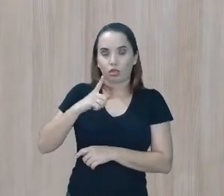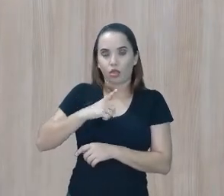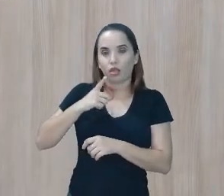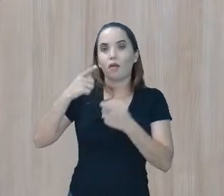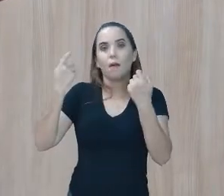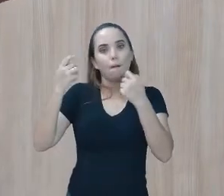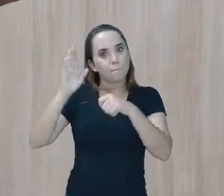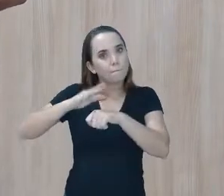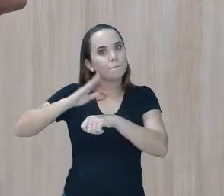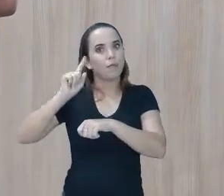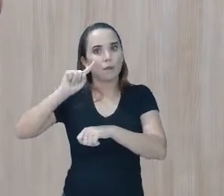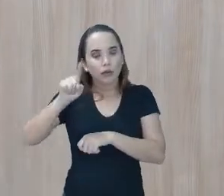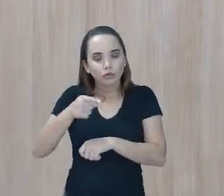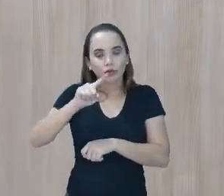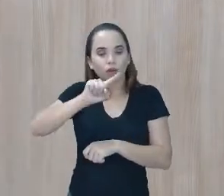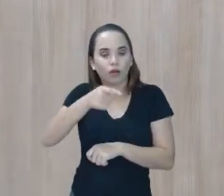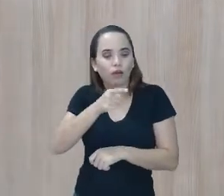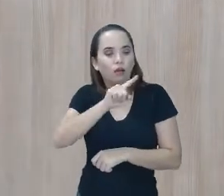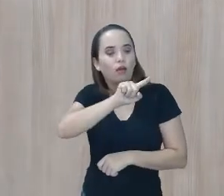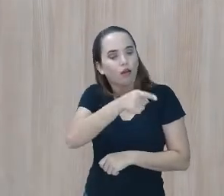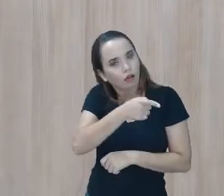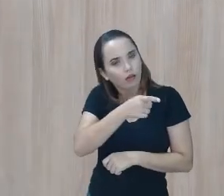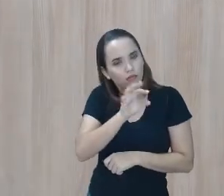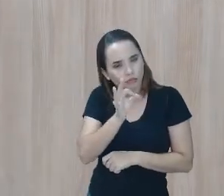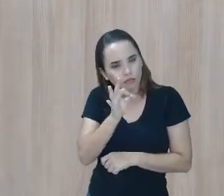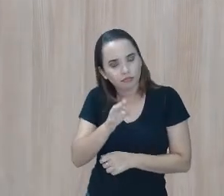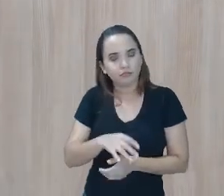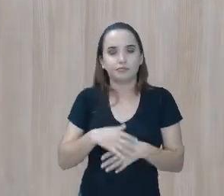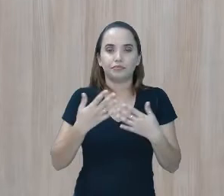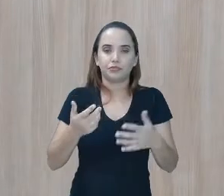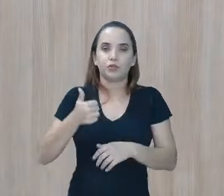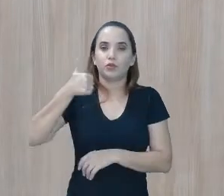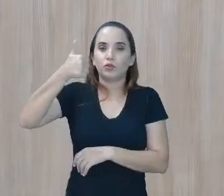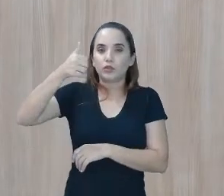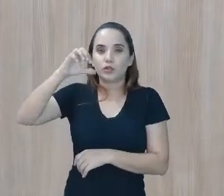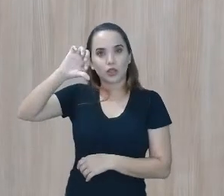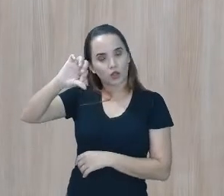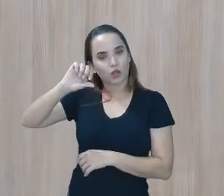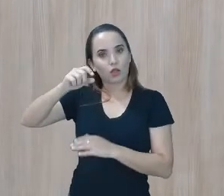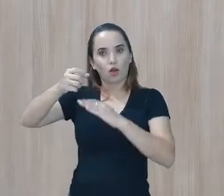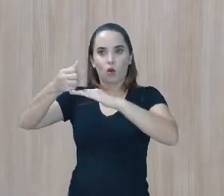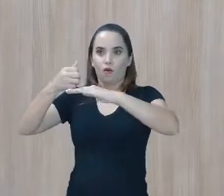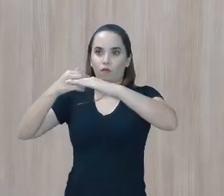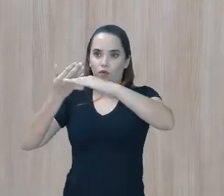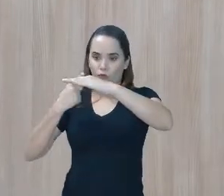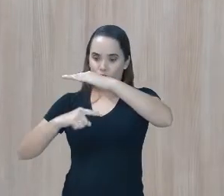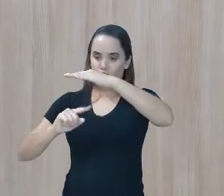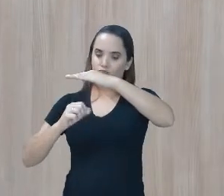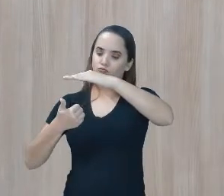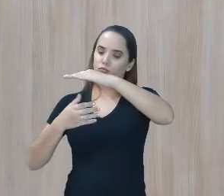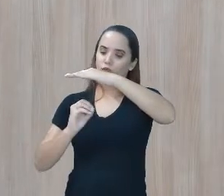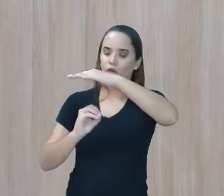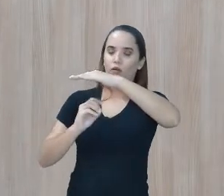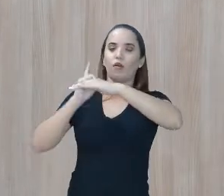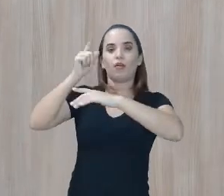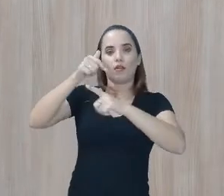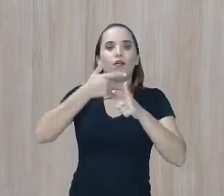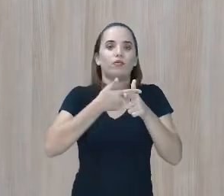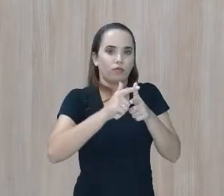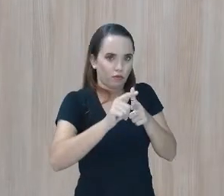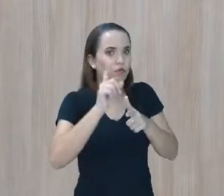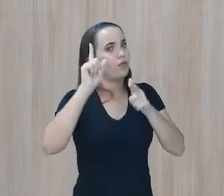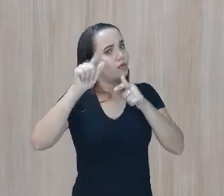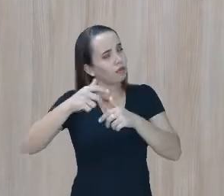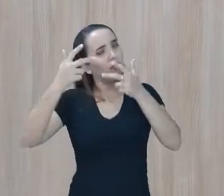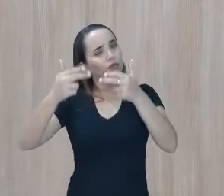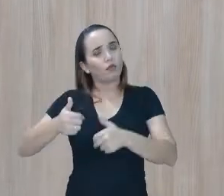que eu preciso considerar. 19 sobre 10, a mesma coisa. Se eu fizer 19 dividido por 10, eu